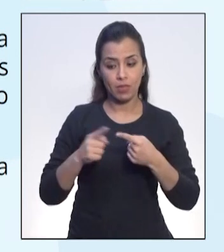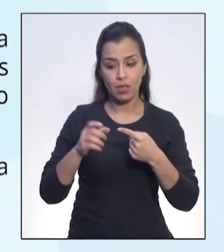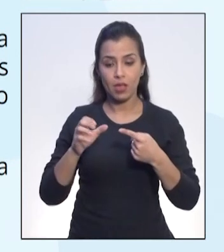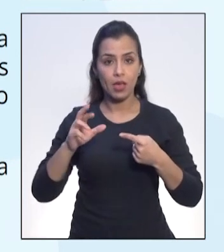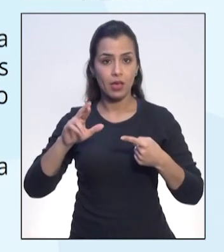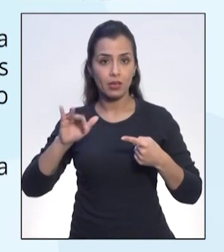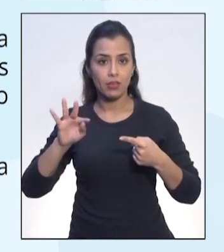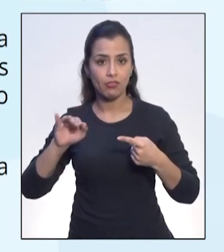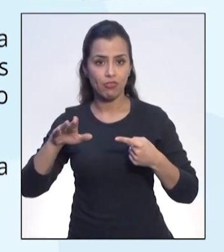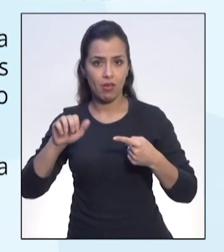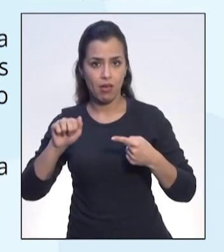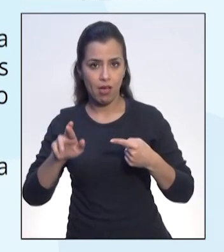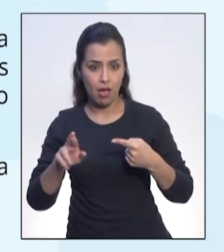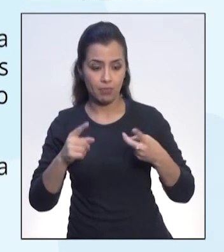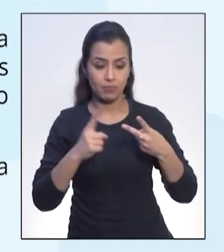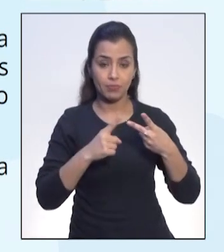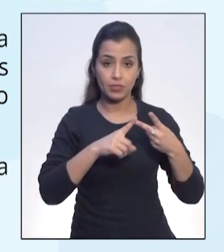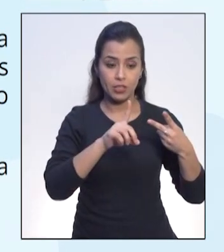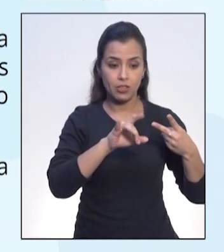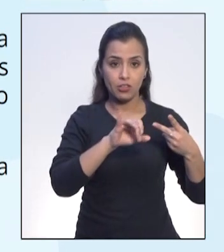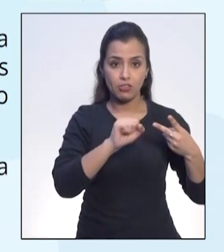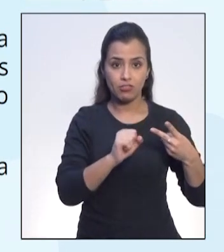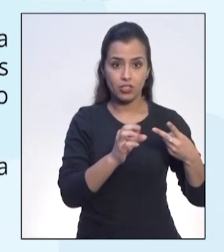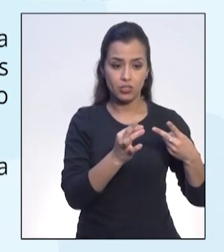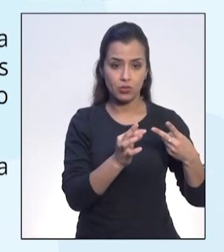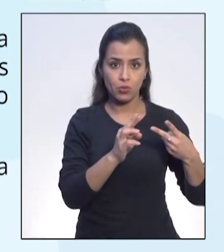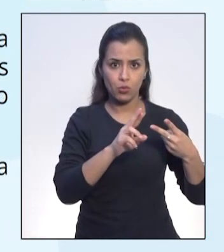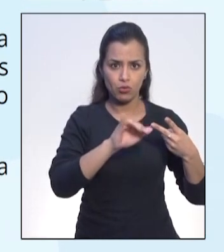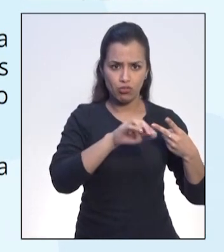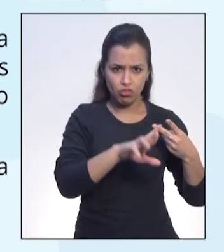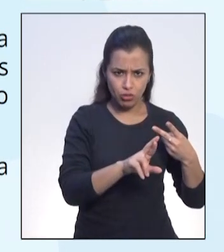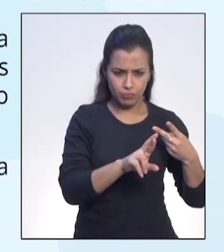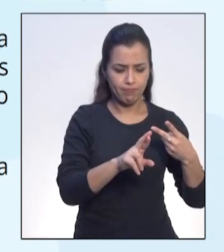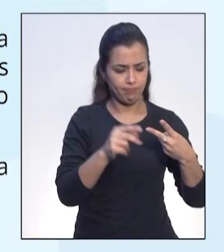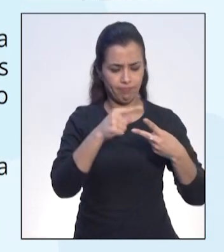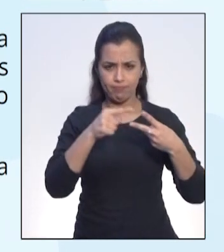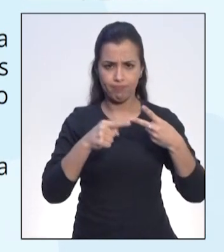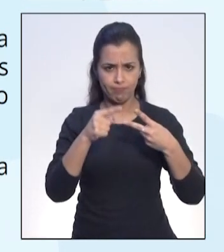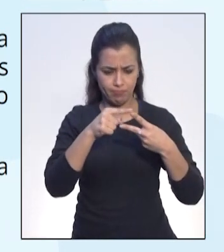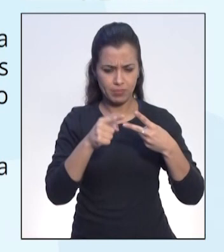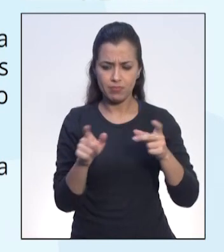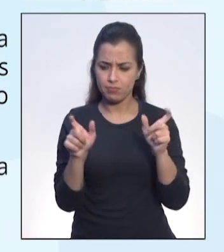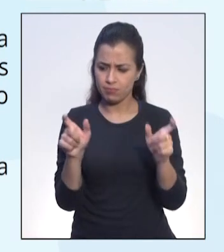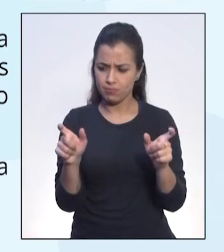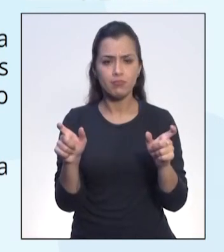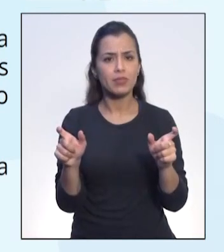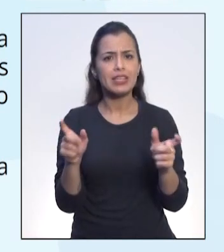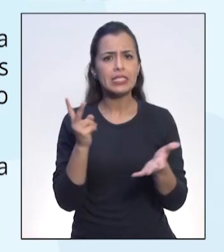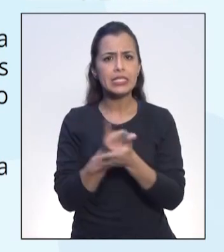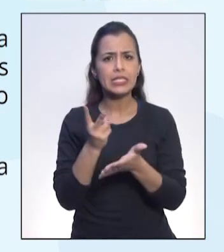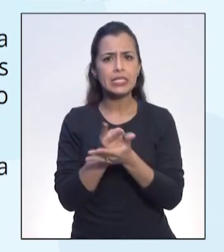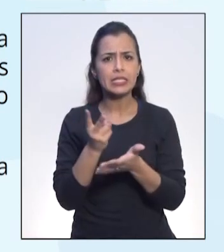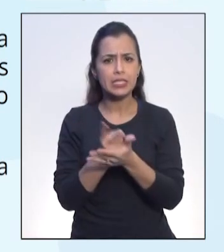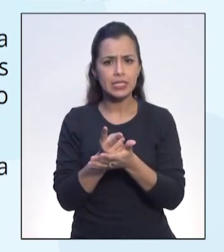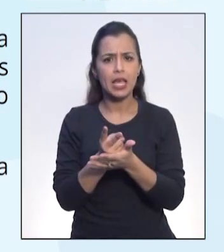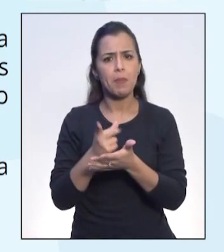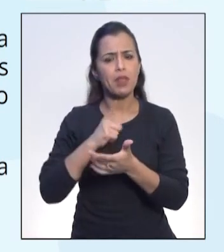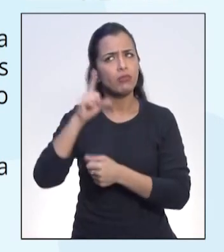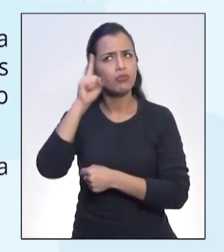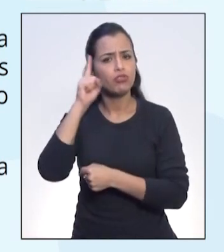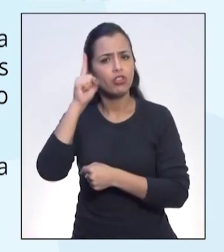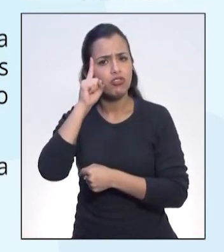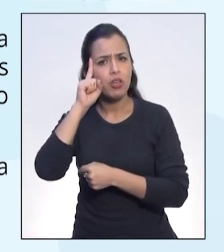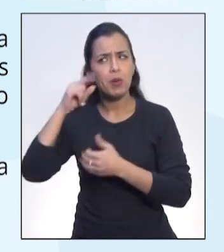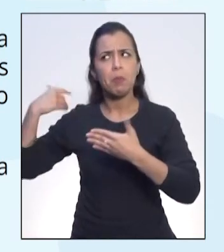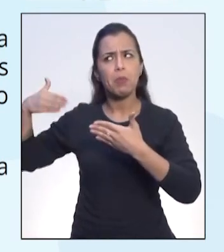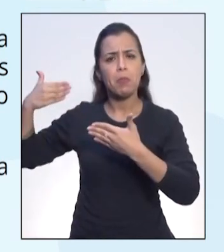e discutir são dois entre vários outros que estão presentes no cotidiano e que foram incorporados e